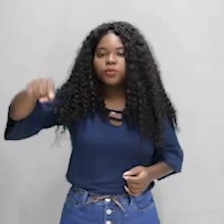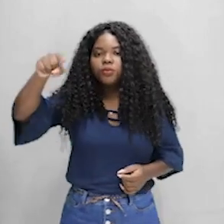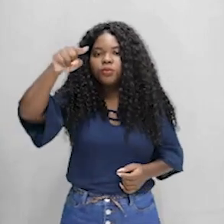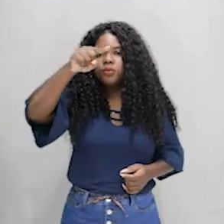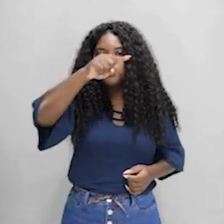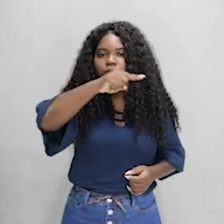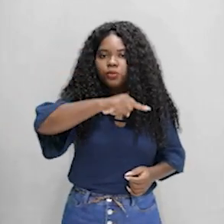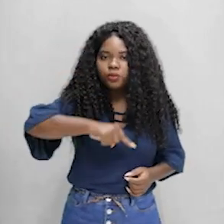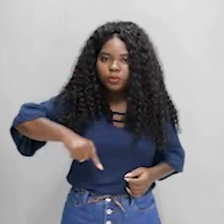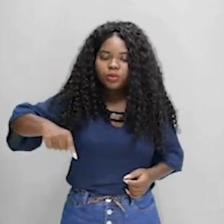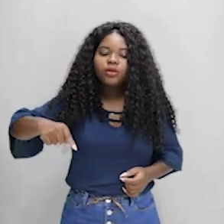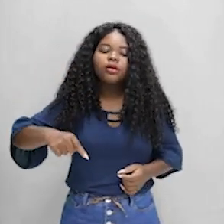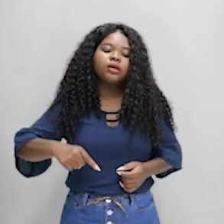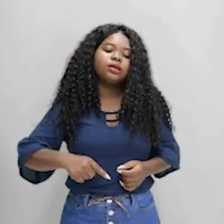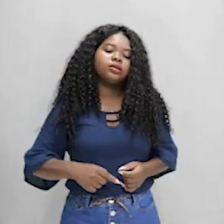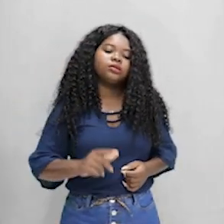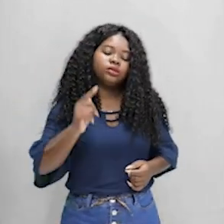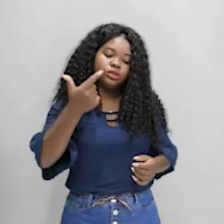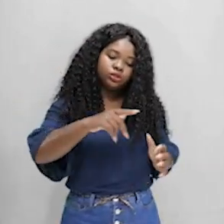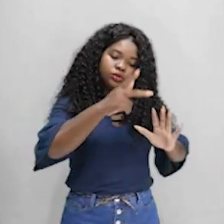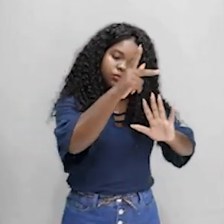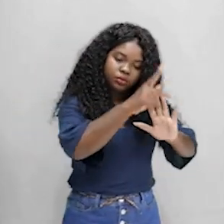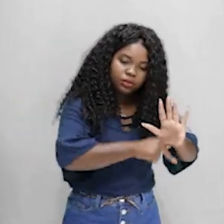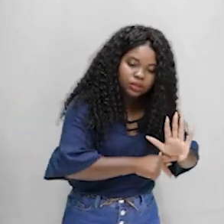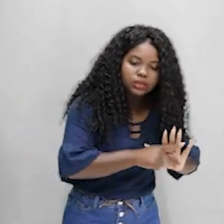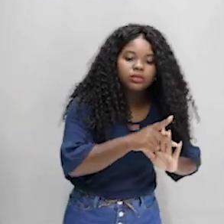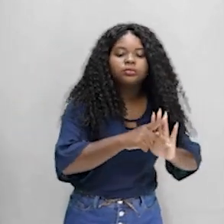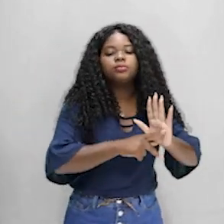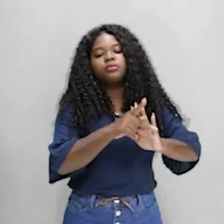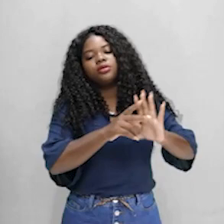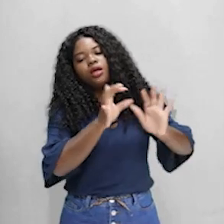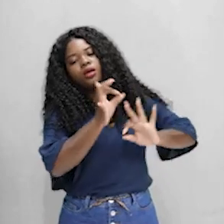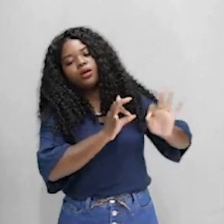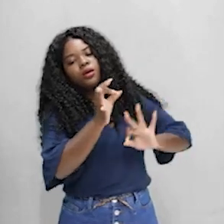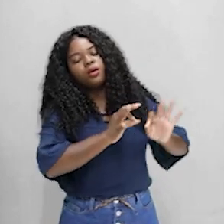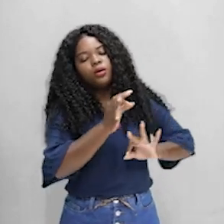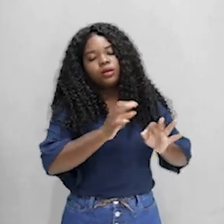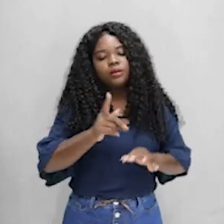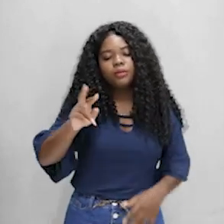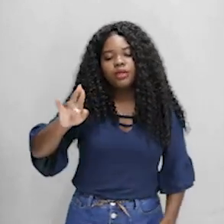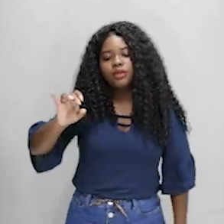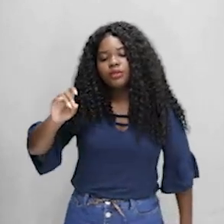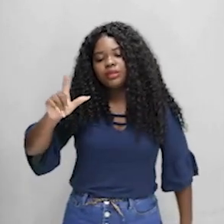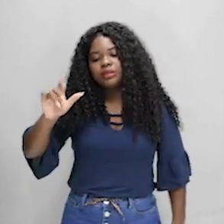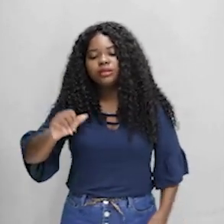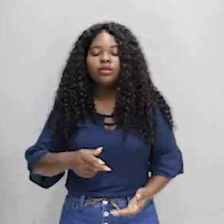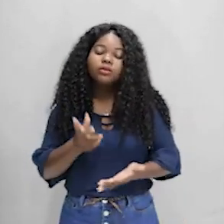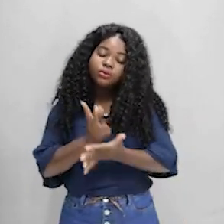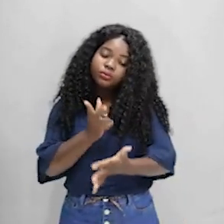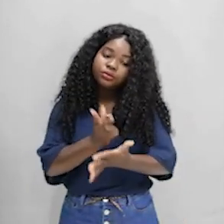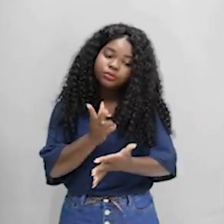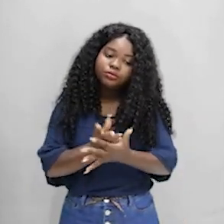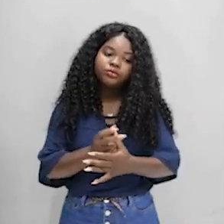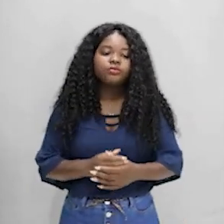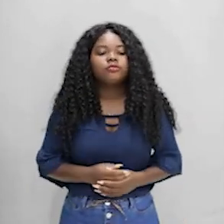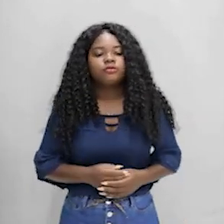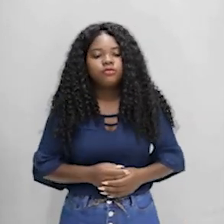todo. Vamos planejar novamente, periodizar, avaliar. Esse ciclo aqui ele é